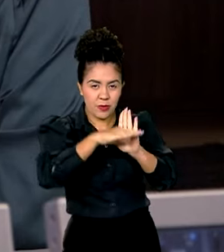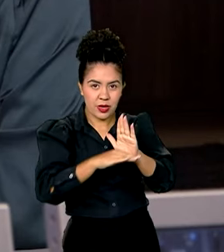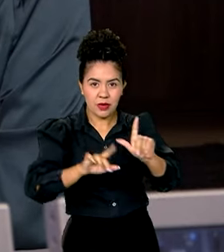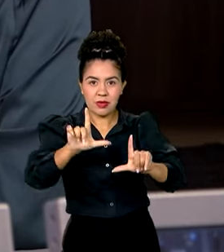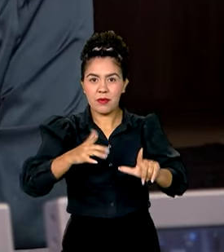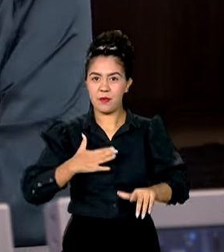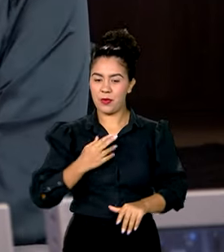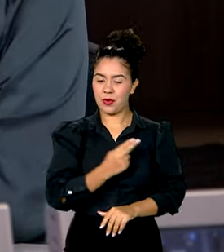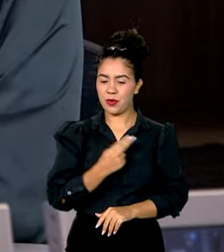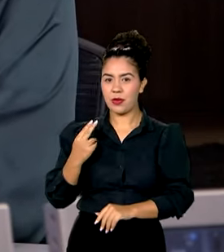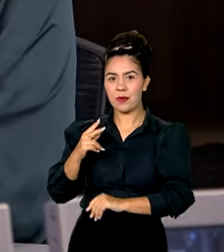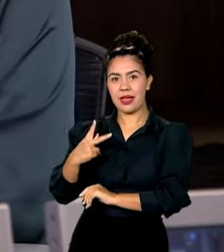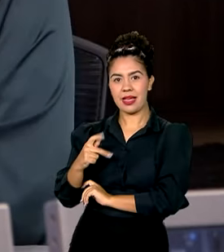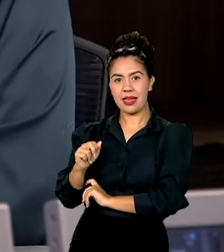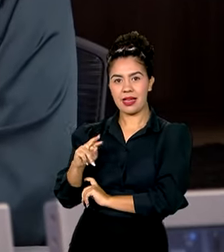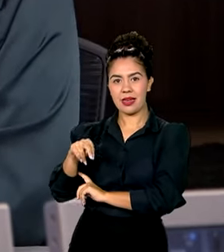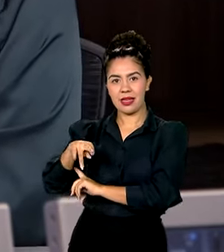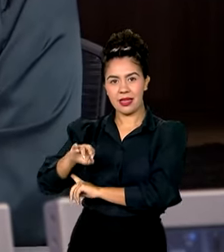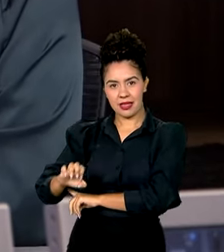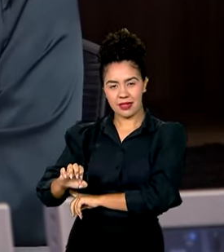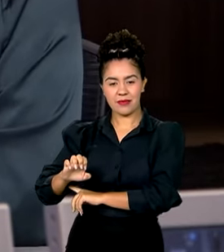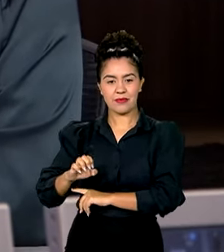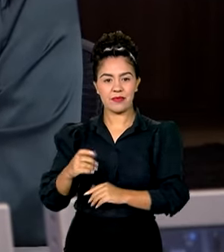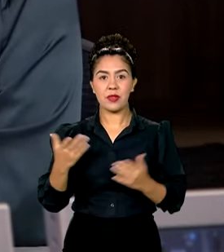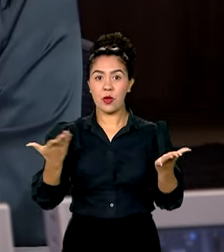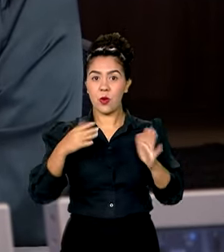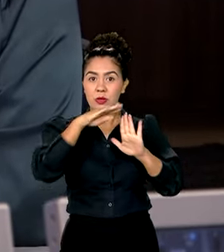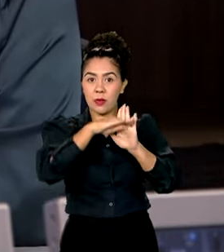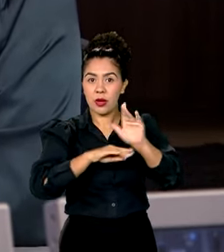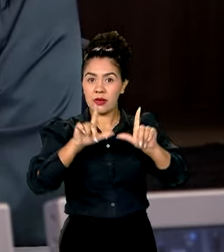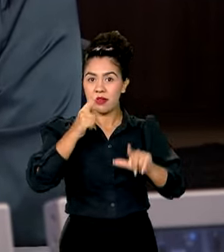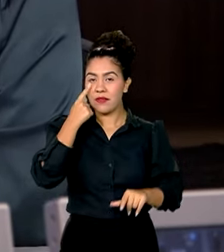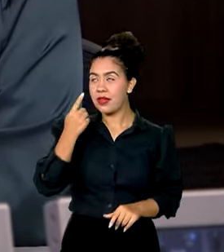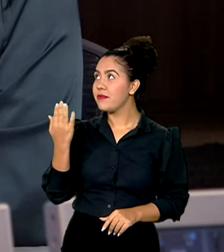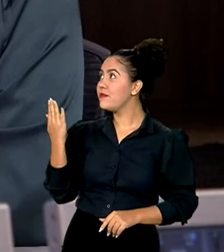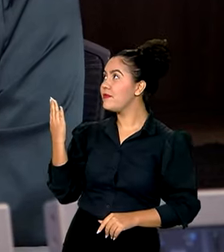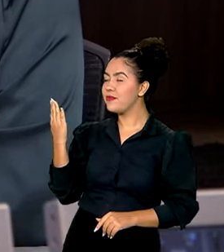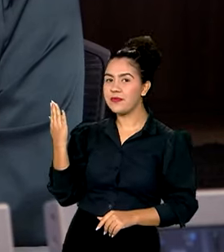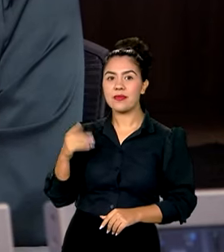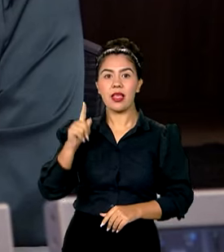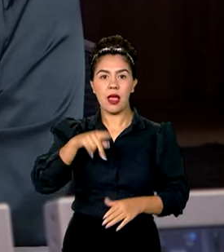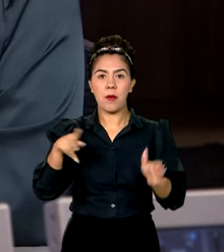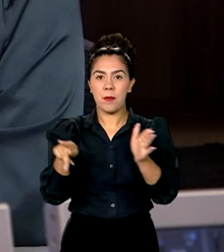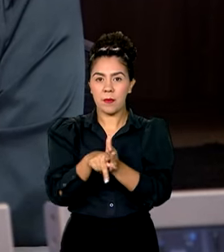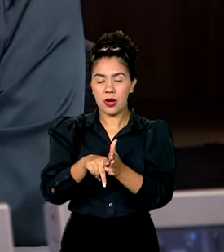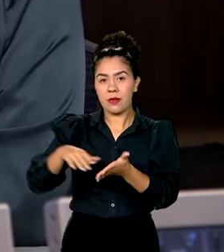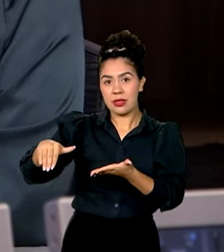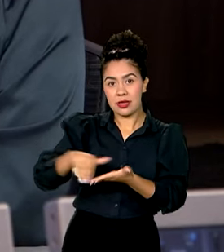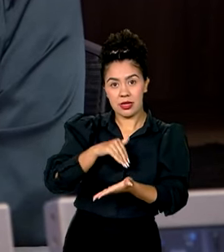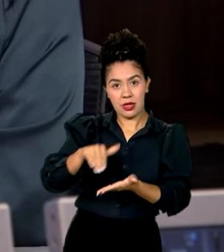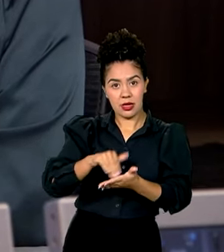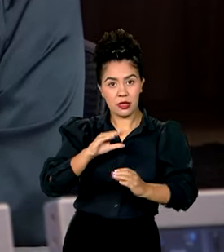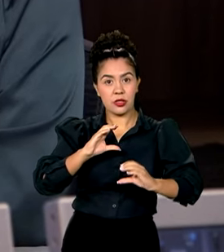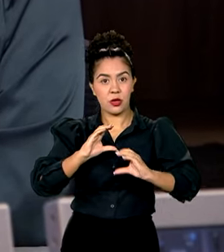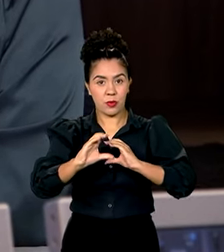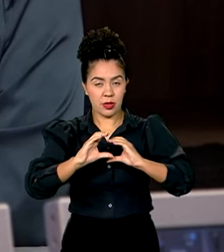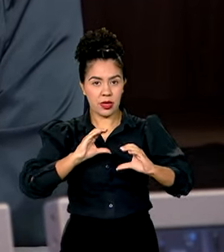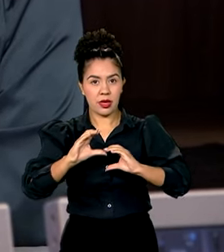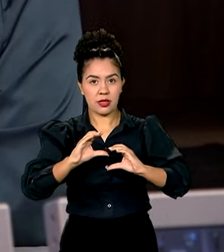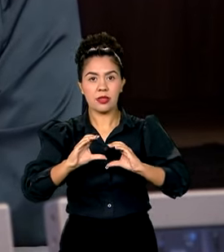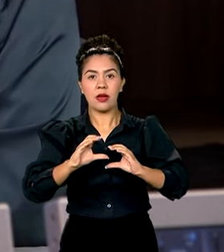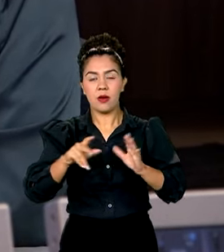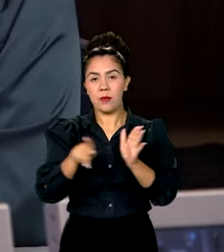Melo e este é o Bom dia ministra essa é uma produção da secretaria de comunicação social da presidência da